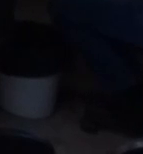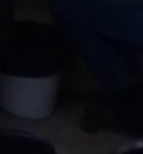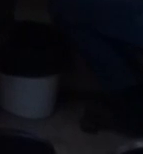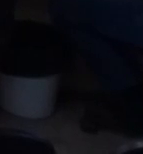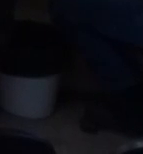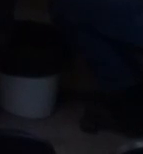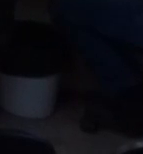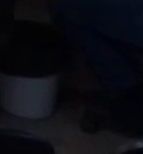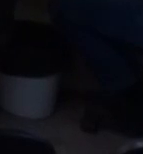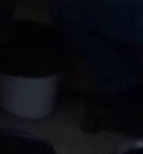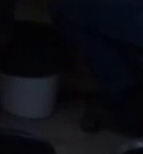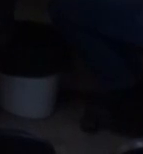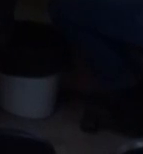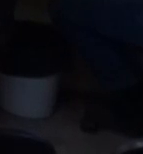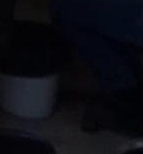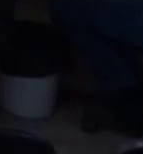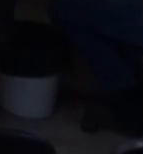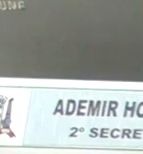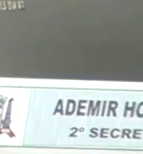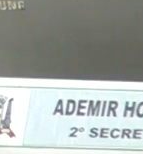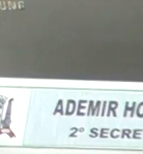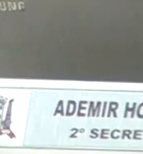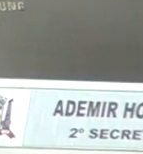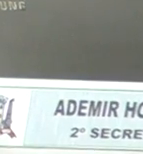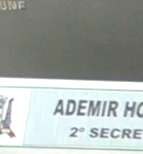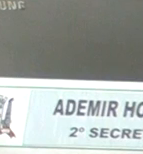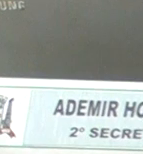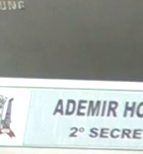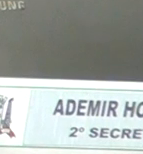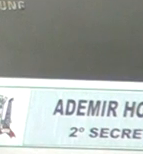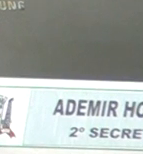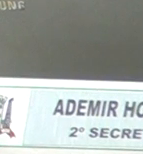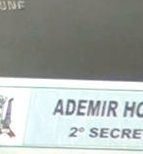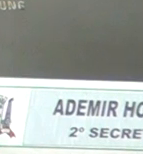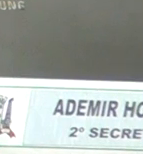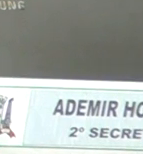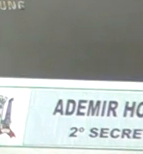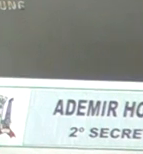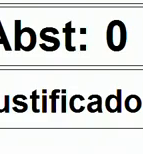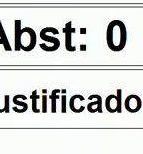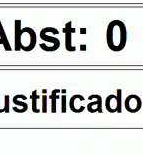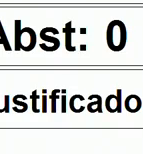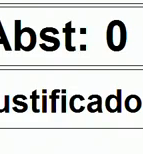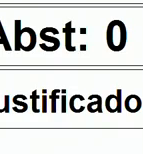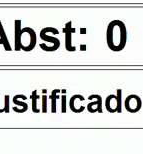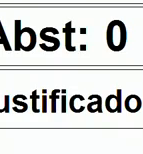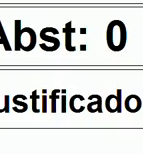boa noite a todos. Solicito aos senhores vereadores para que façam a confirmação do quórum.